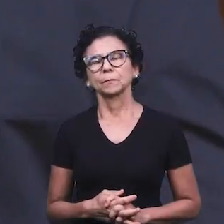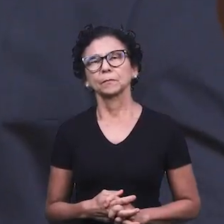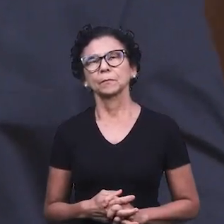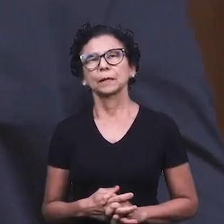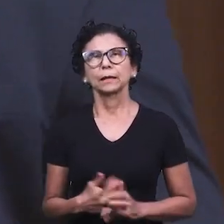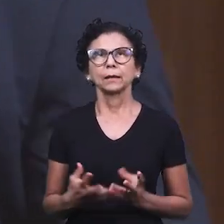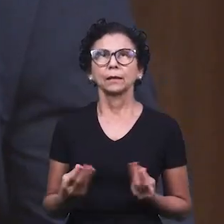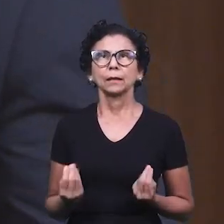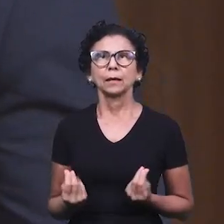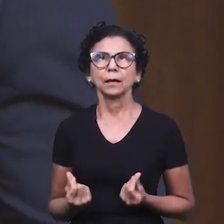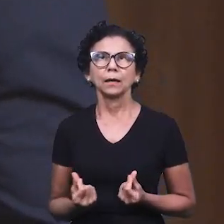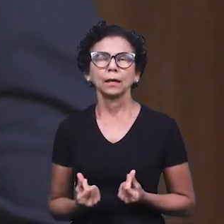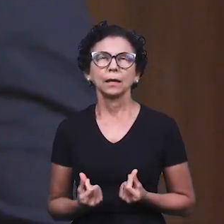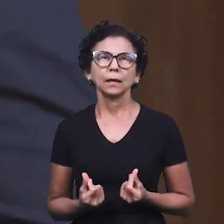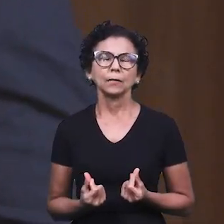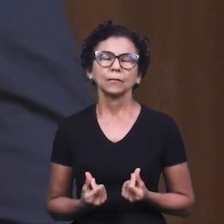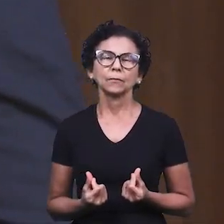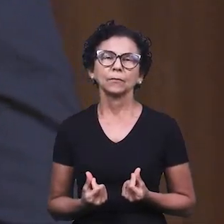De forma assim